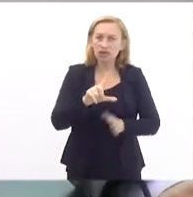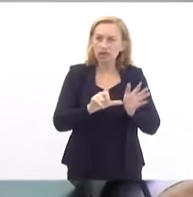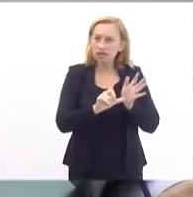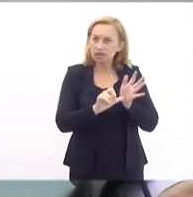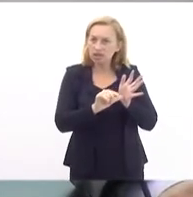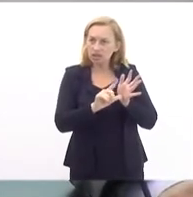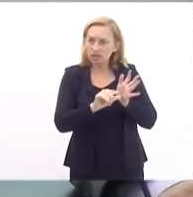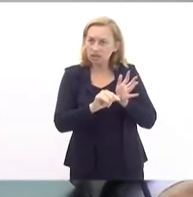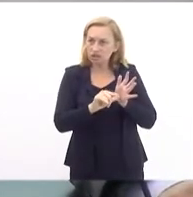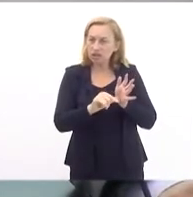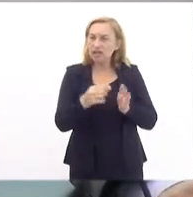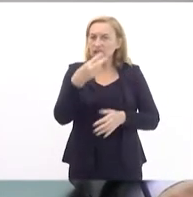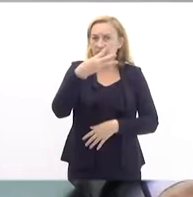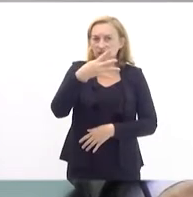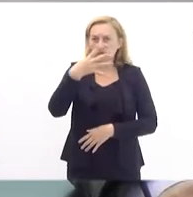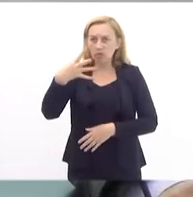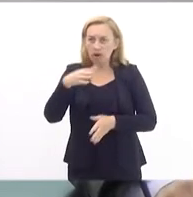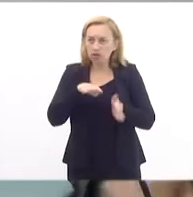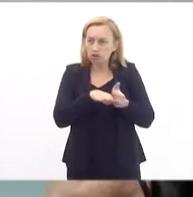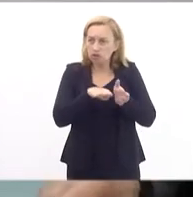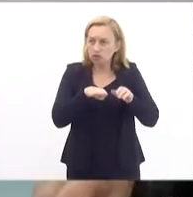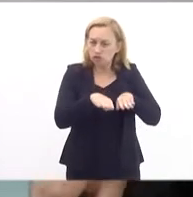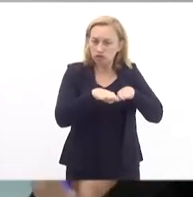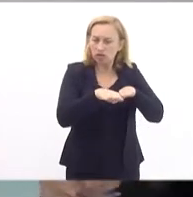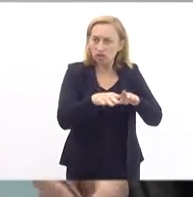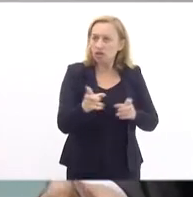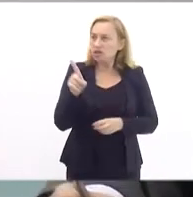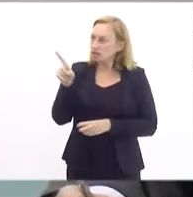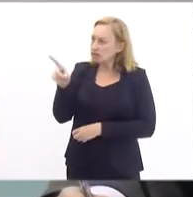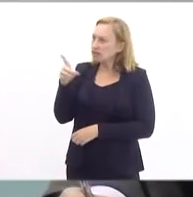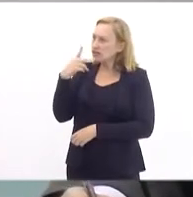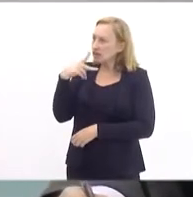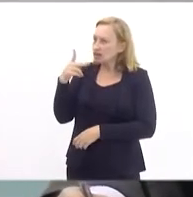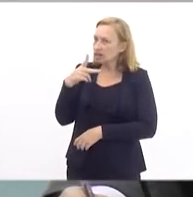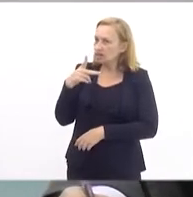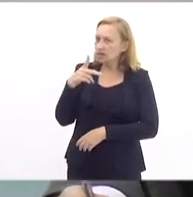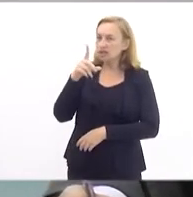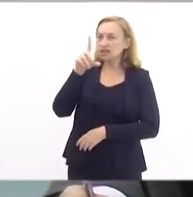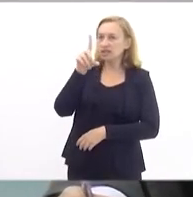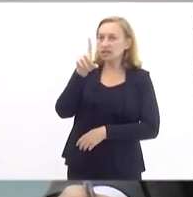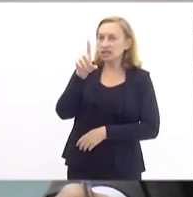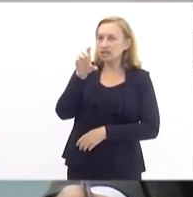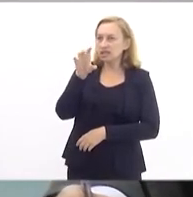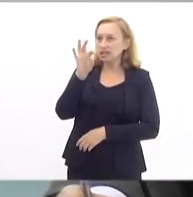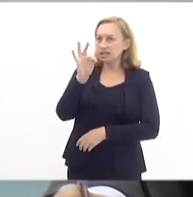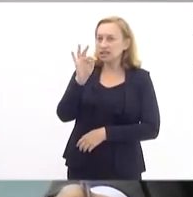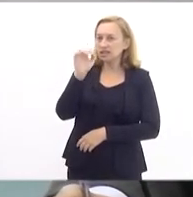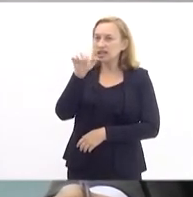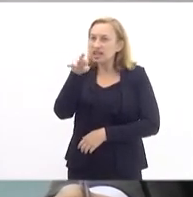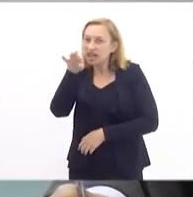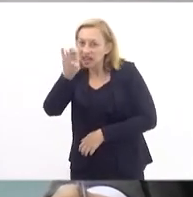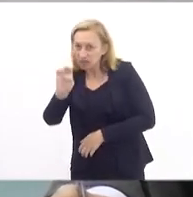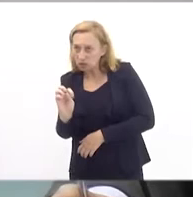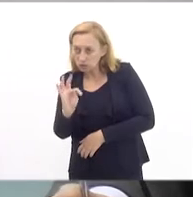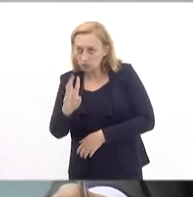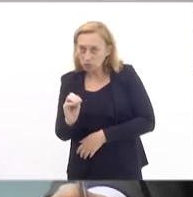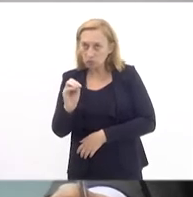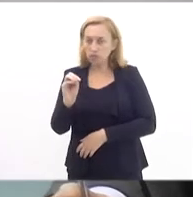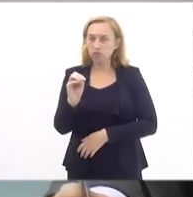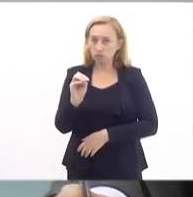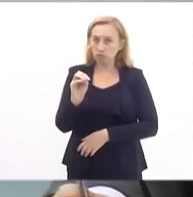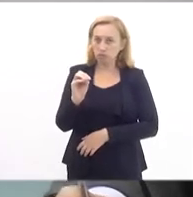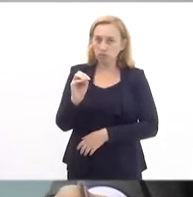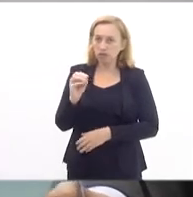São 34 estações, e você da estação de Tancredo para Santa Cruz é uma estação? É. Então são 35 estações para